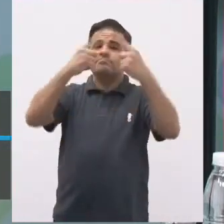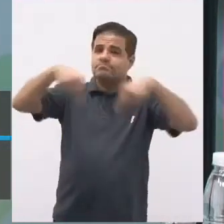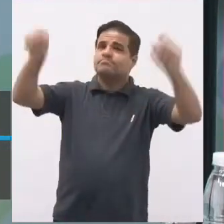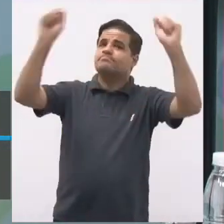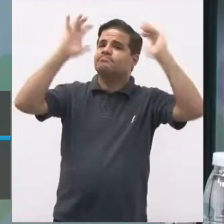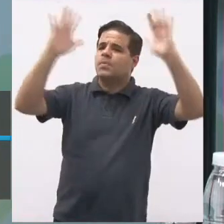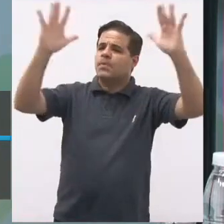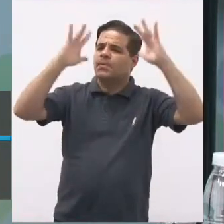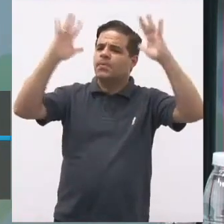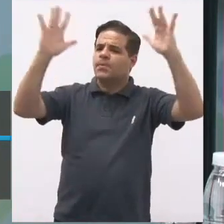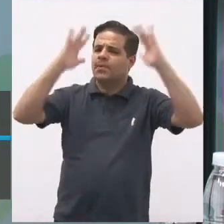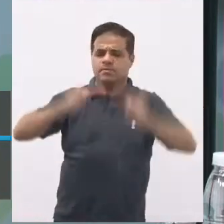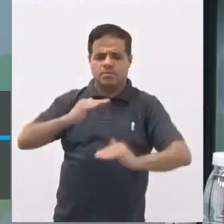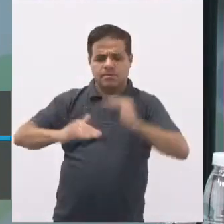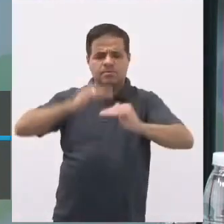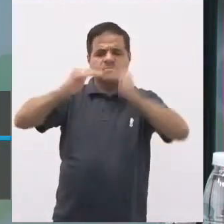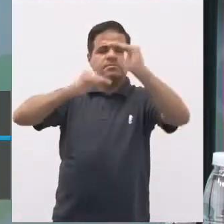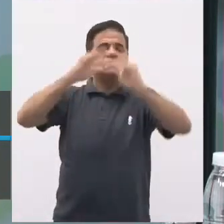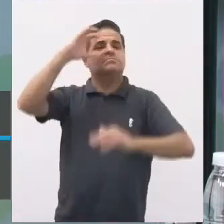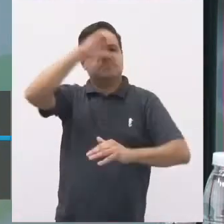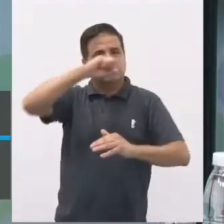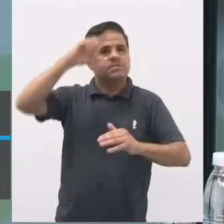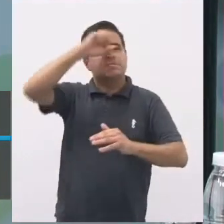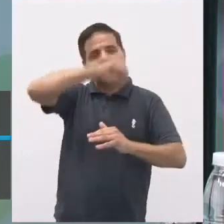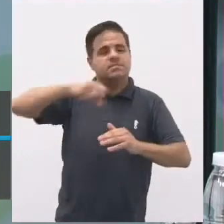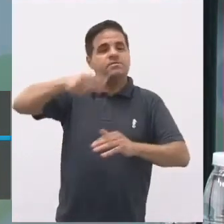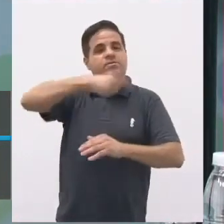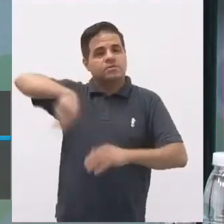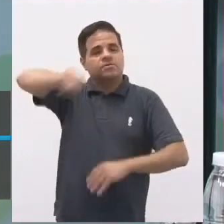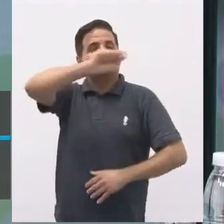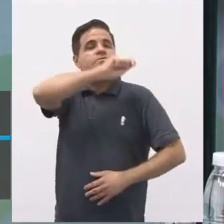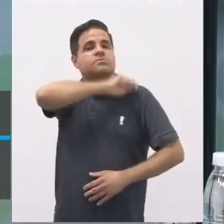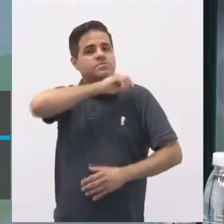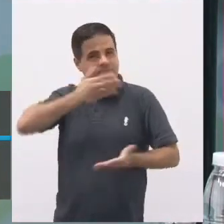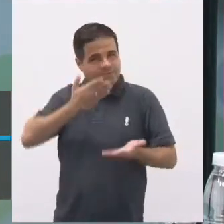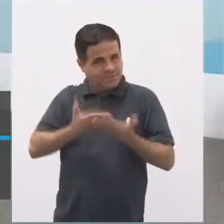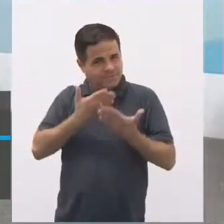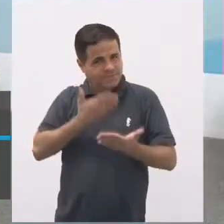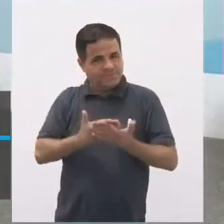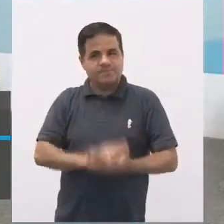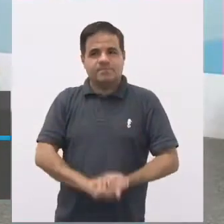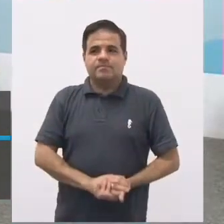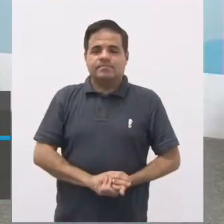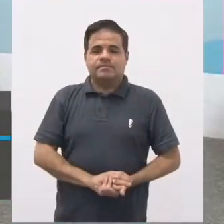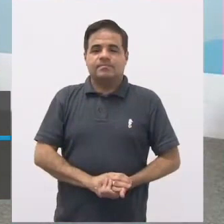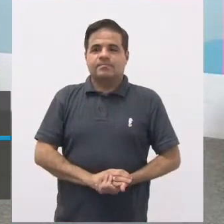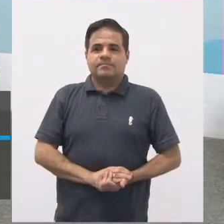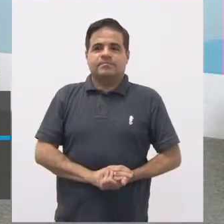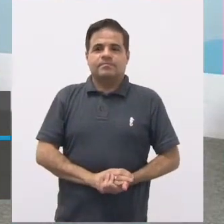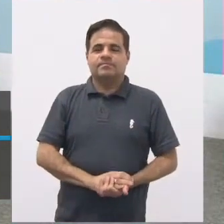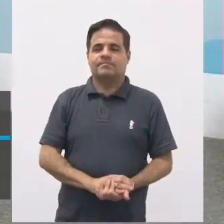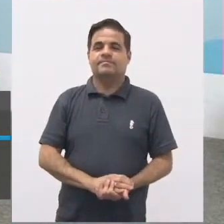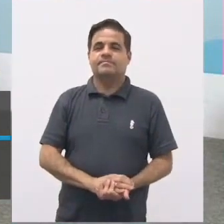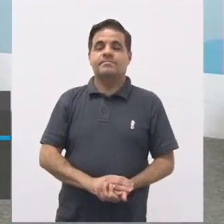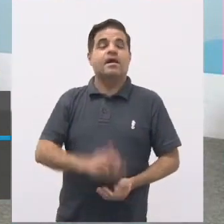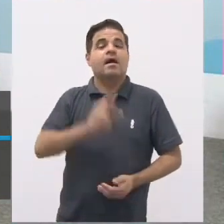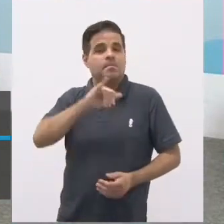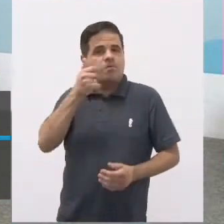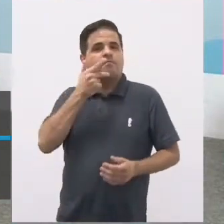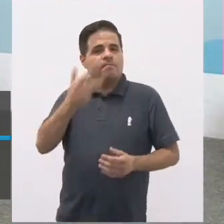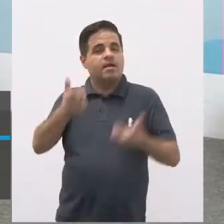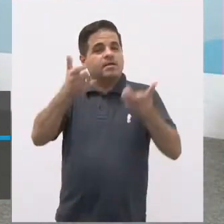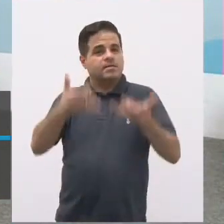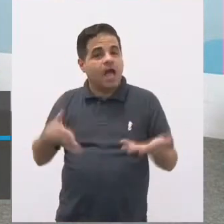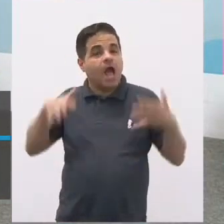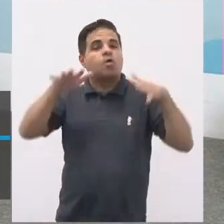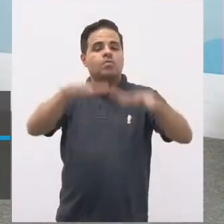pensando, né, no desenvolvimento da aprendizagem dos nossos estudantes. Uma questão também, Lu, aproveitando sua fala, a questão da